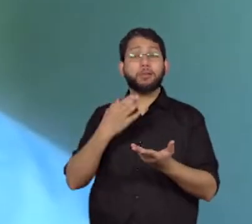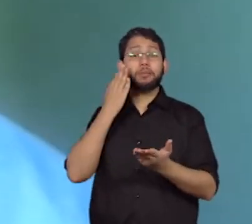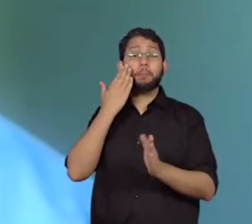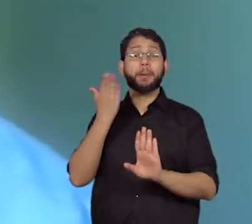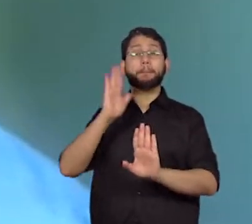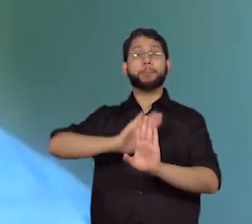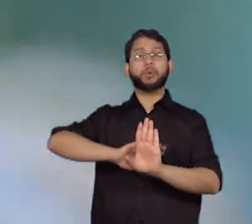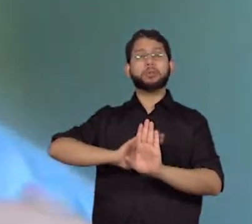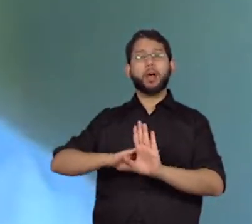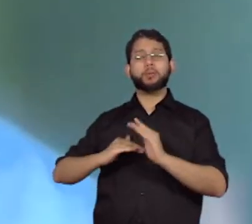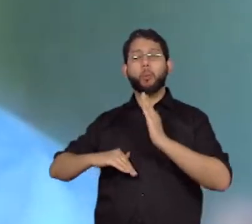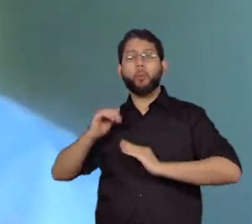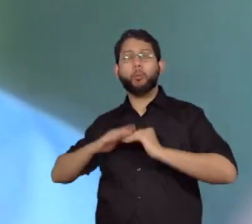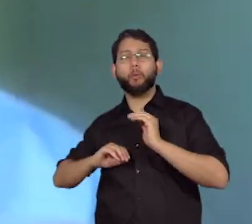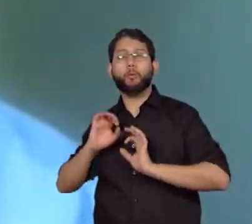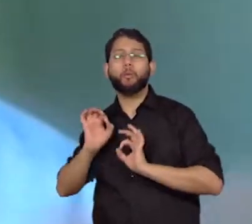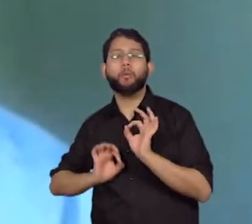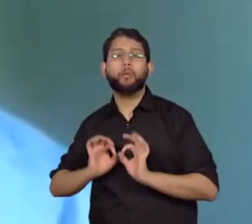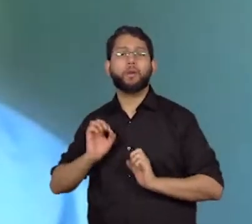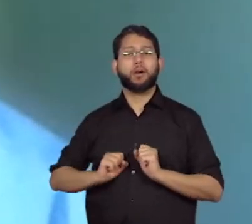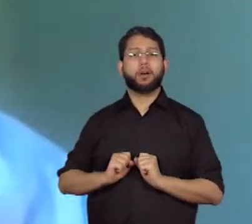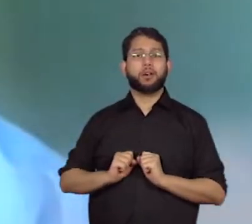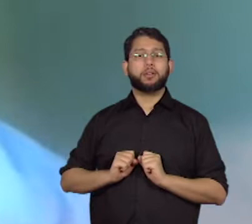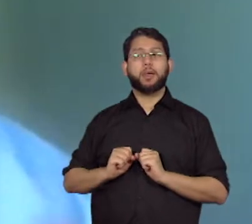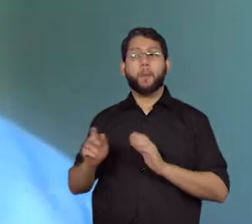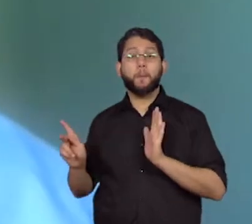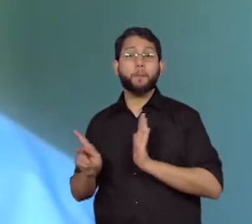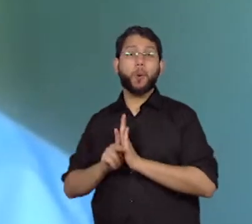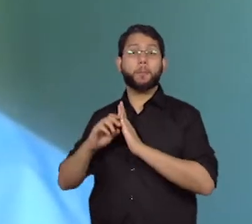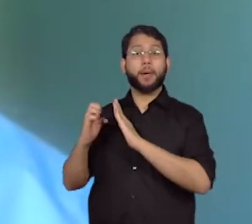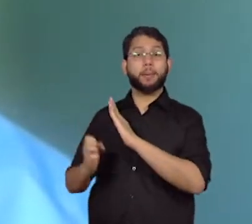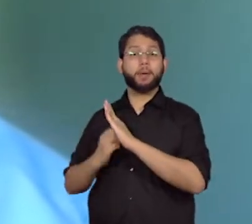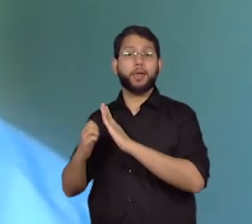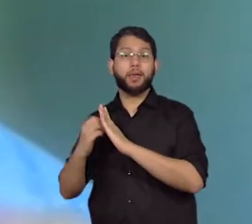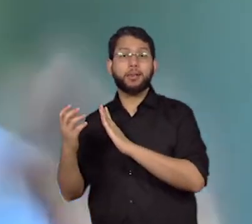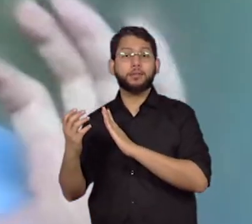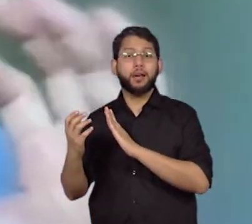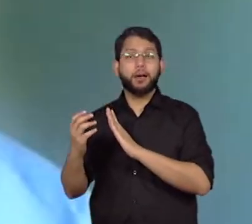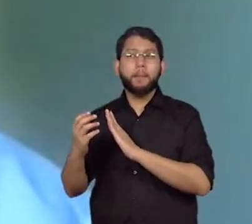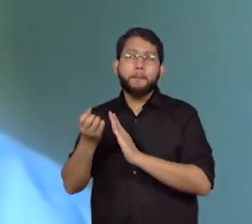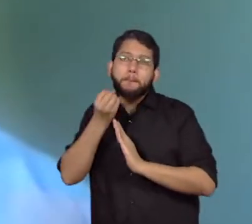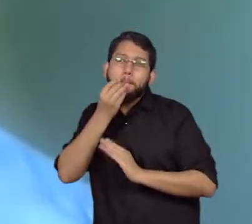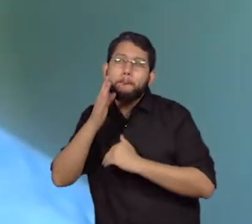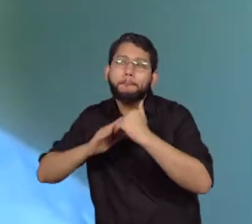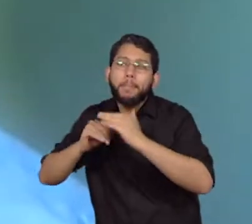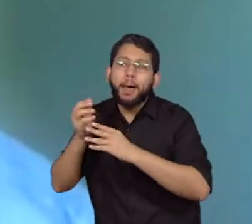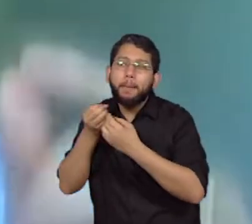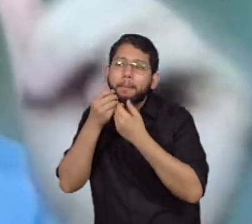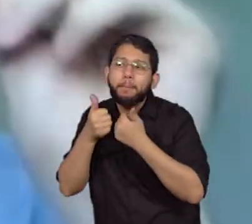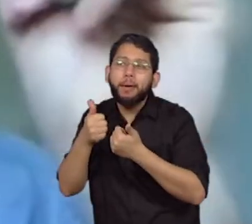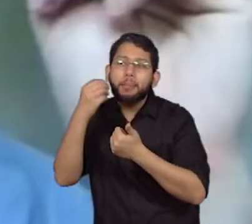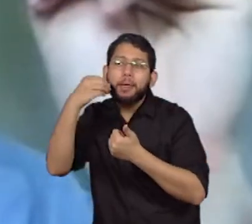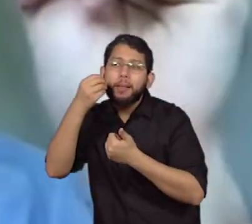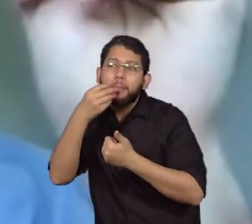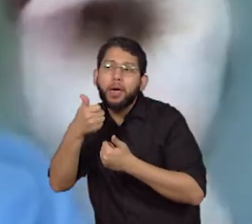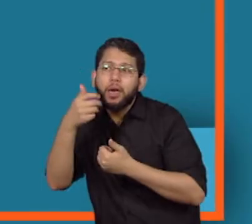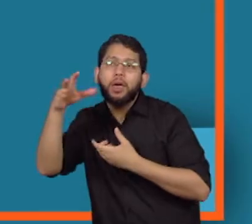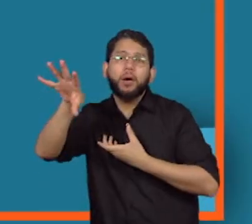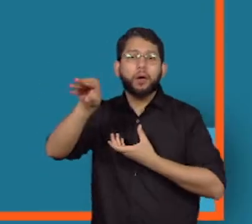operacional também, né? Trazendo as melhores práticas do mundo corporativo para dentro da redação. E eu comecei